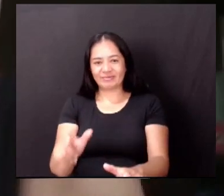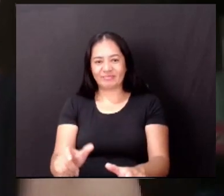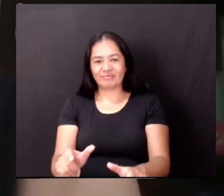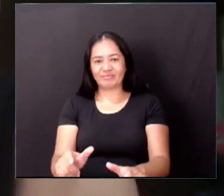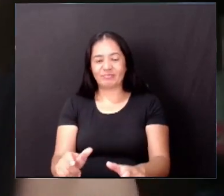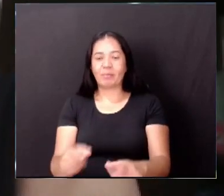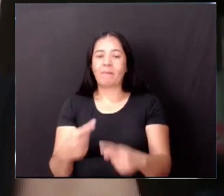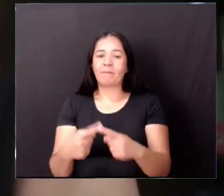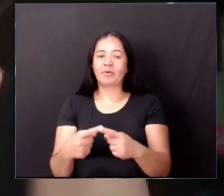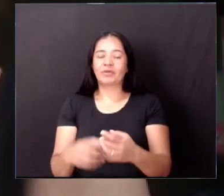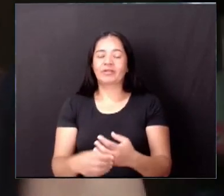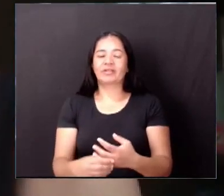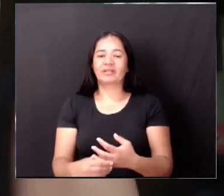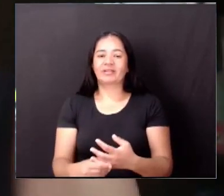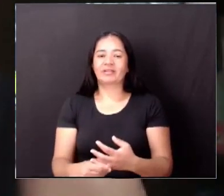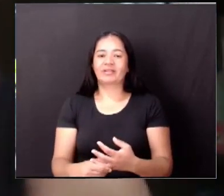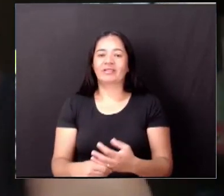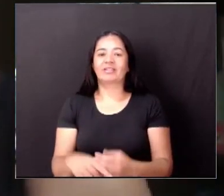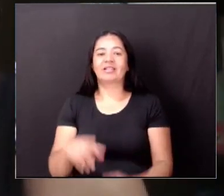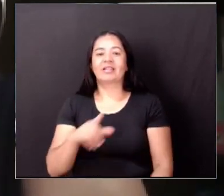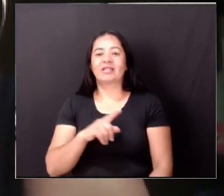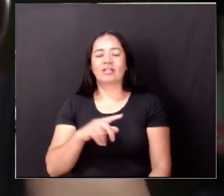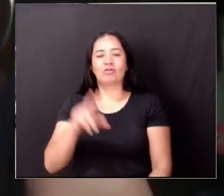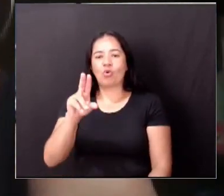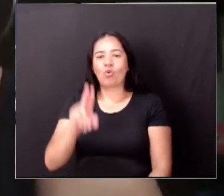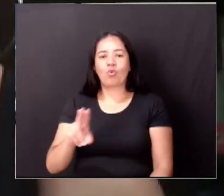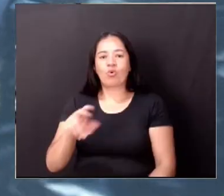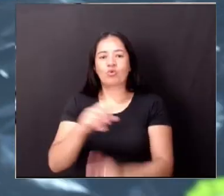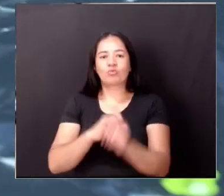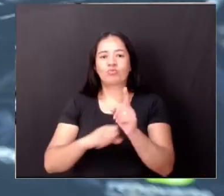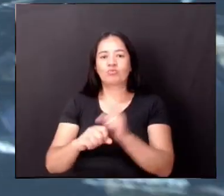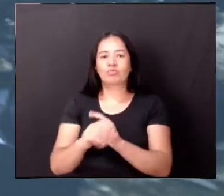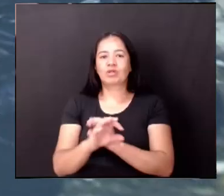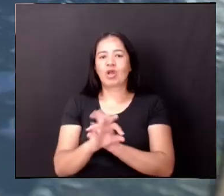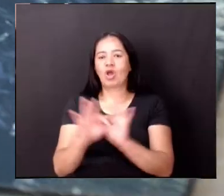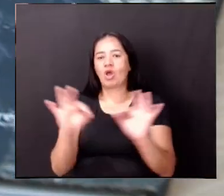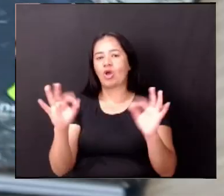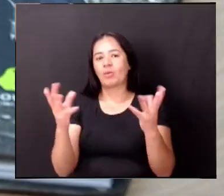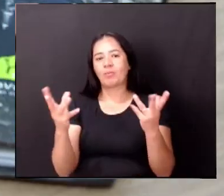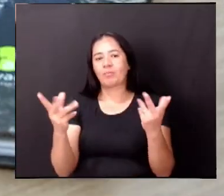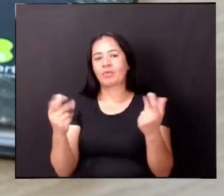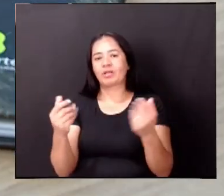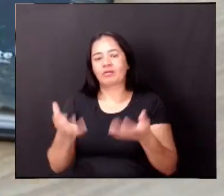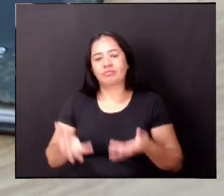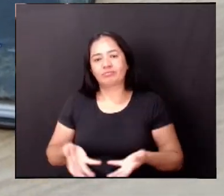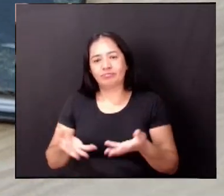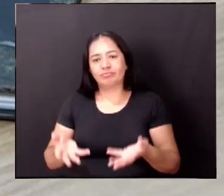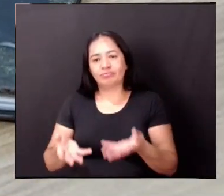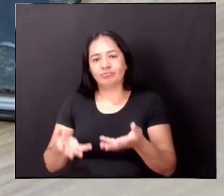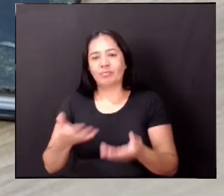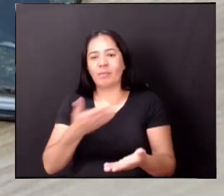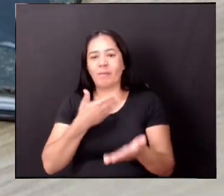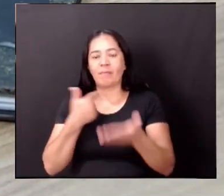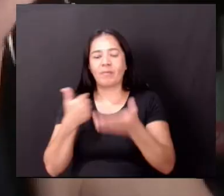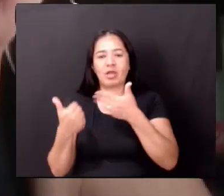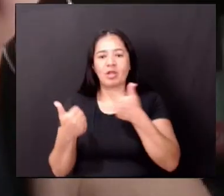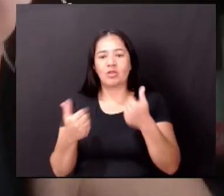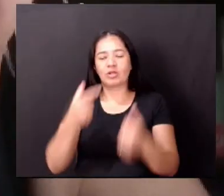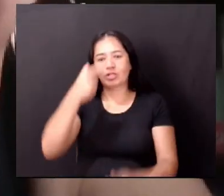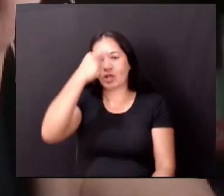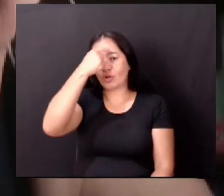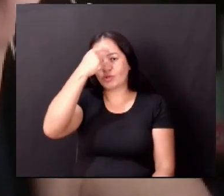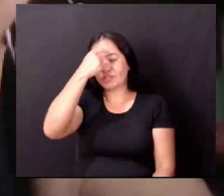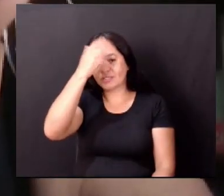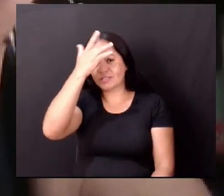as pessoas, Com que ele tem uma utilidade social bastante grande no sentido de contribuir para